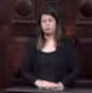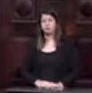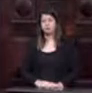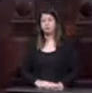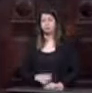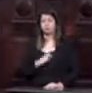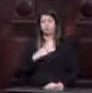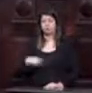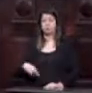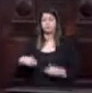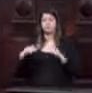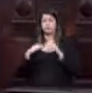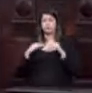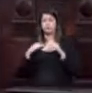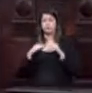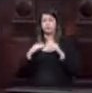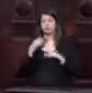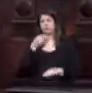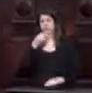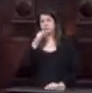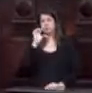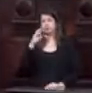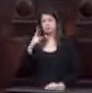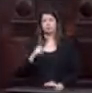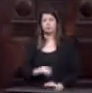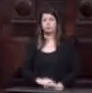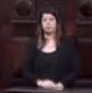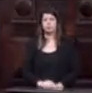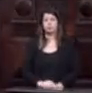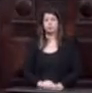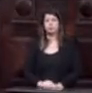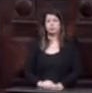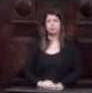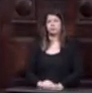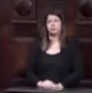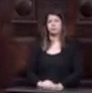Senhor presidente, voto com o parecer deputado Luiz Paulo.